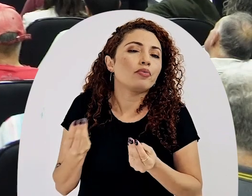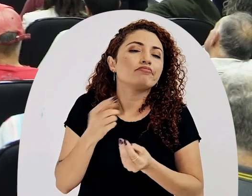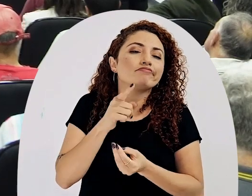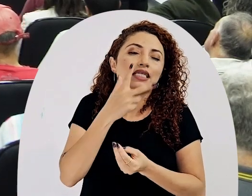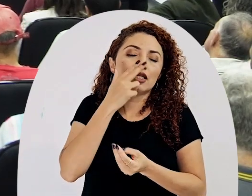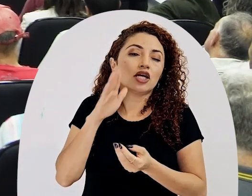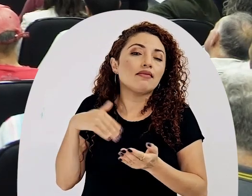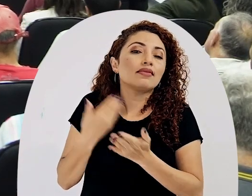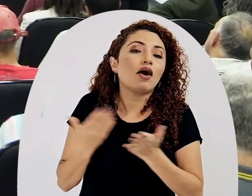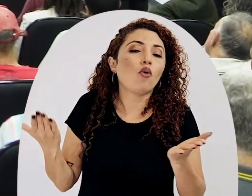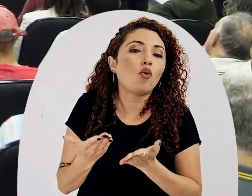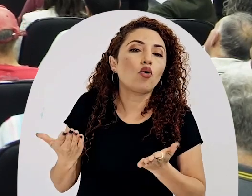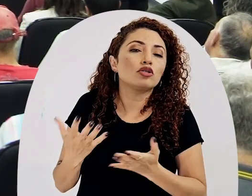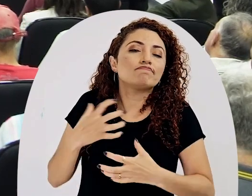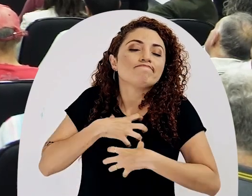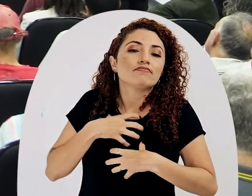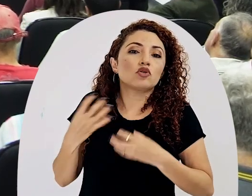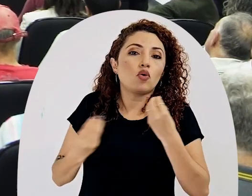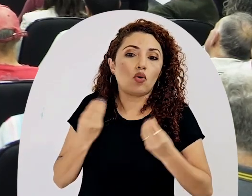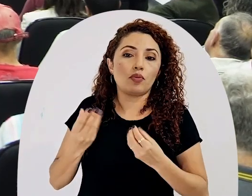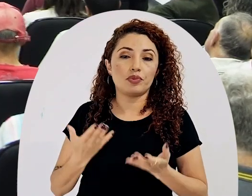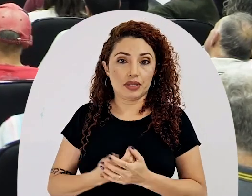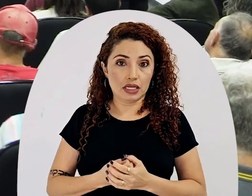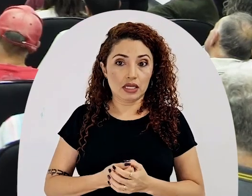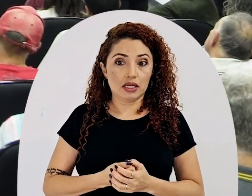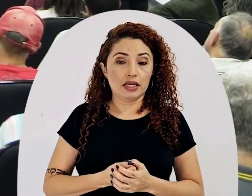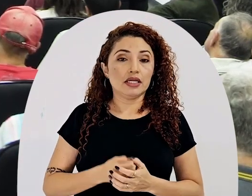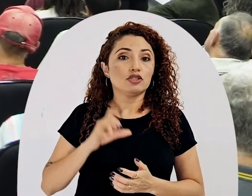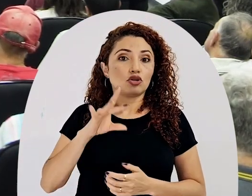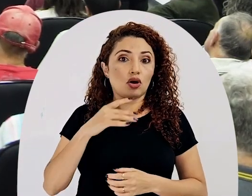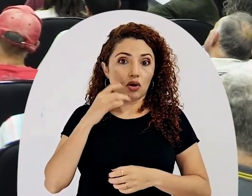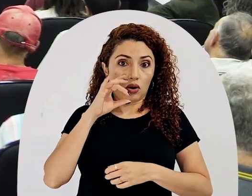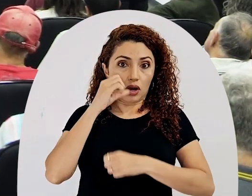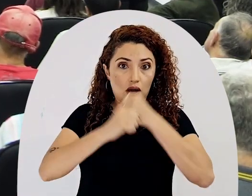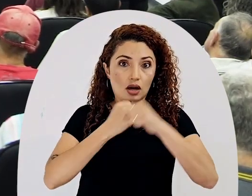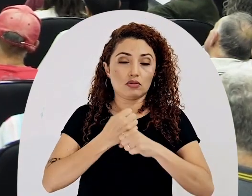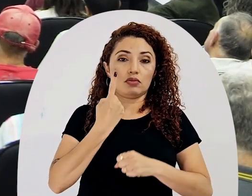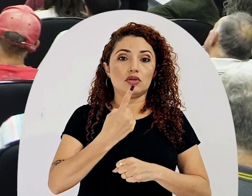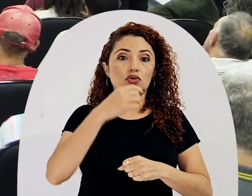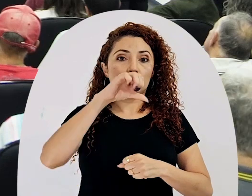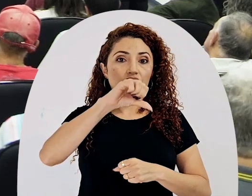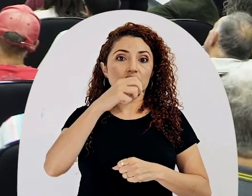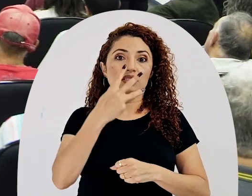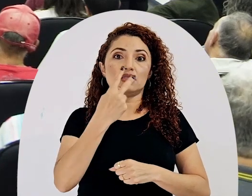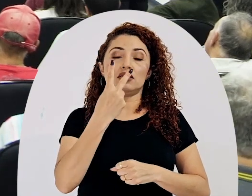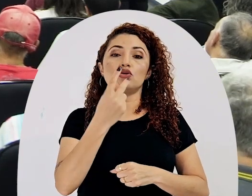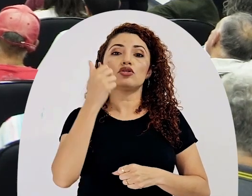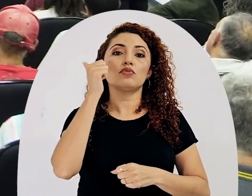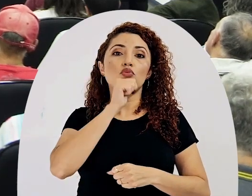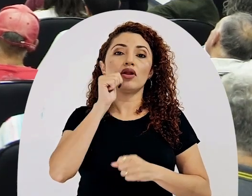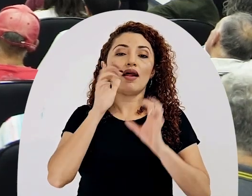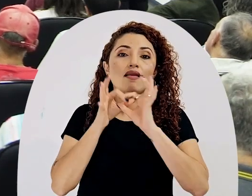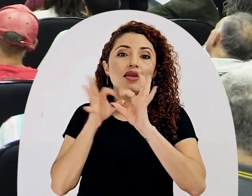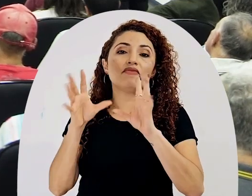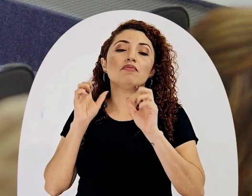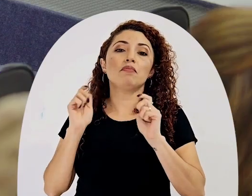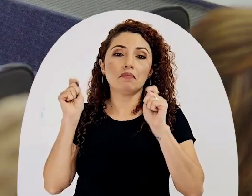começaram a poder votar. E em 1934, as casadas.